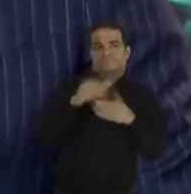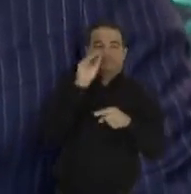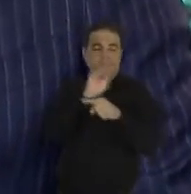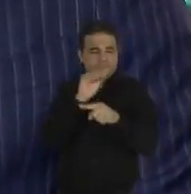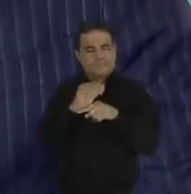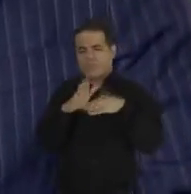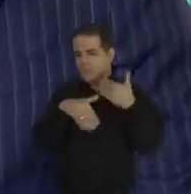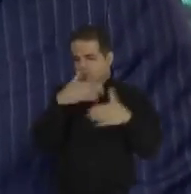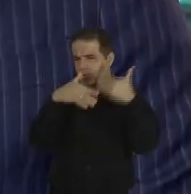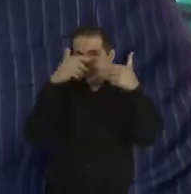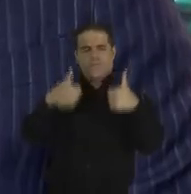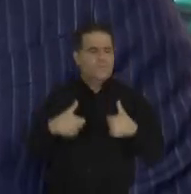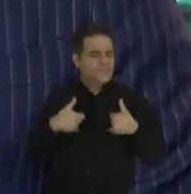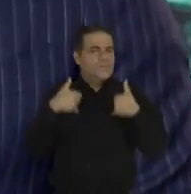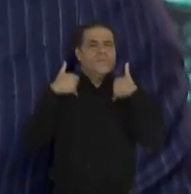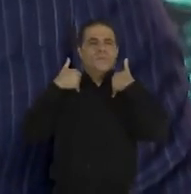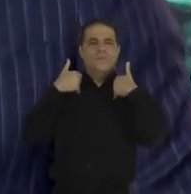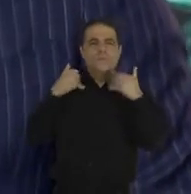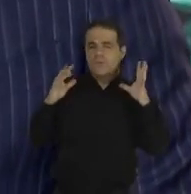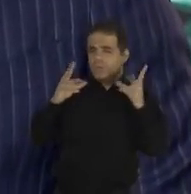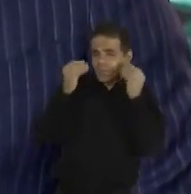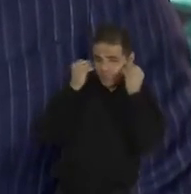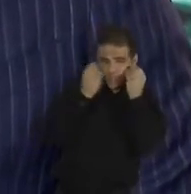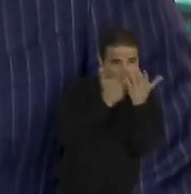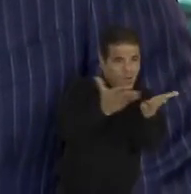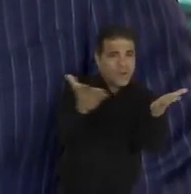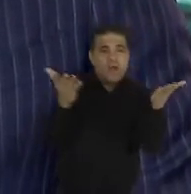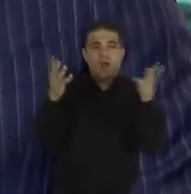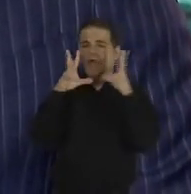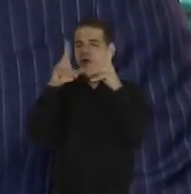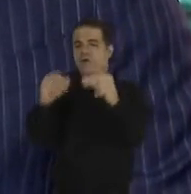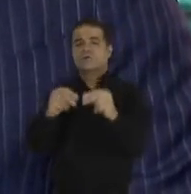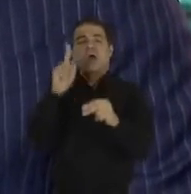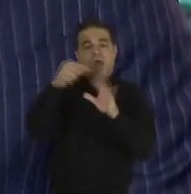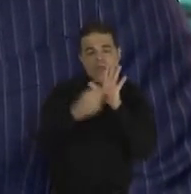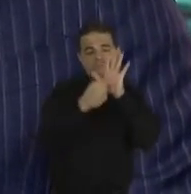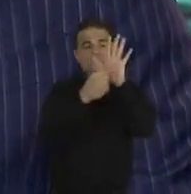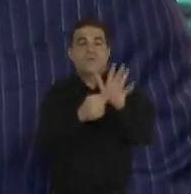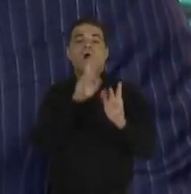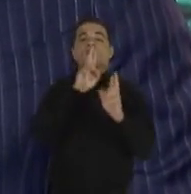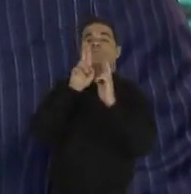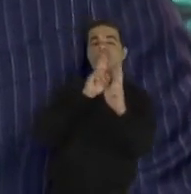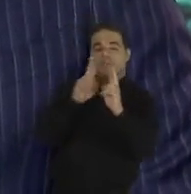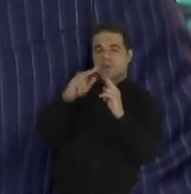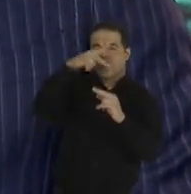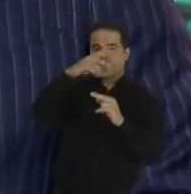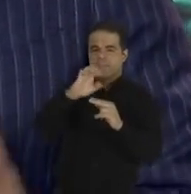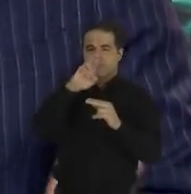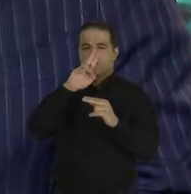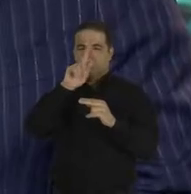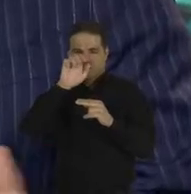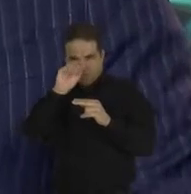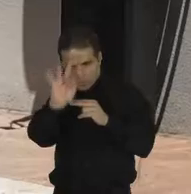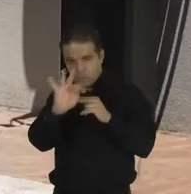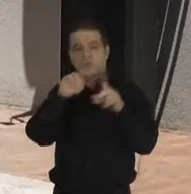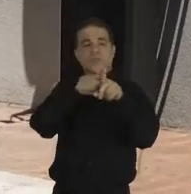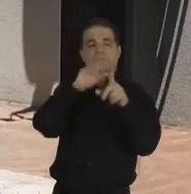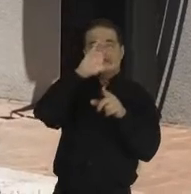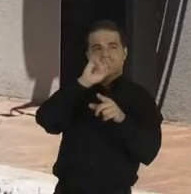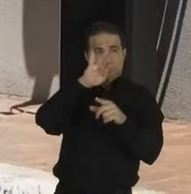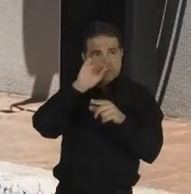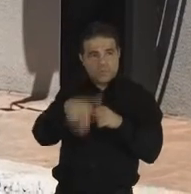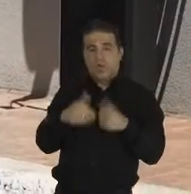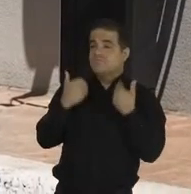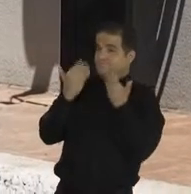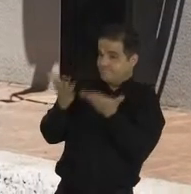estamos hoje com muito orgulho apresentando para todas e todos se apresenta na resposta da Peugeot e da Citroen e da selantes